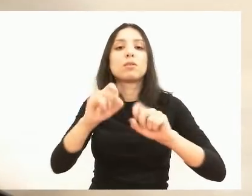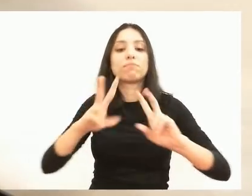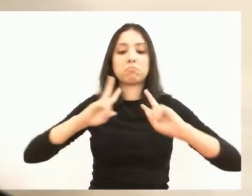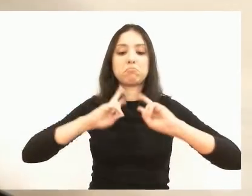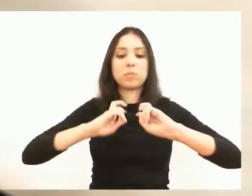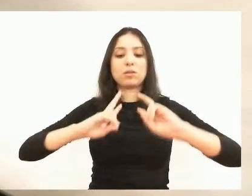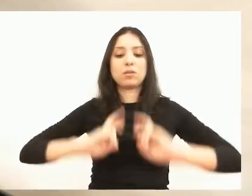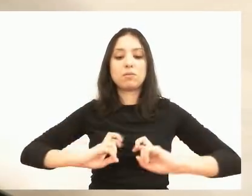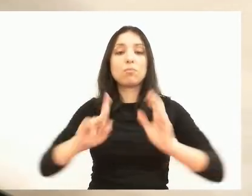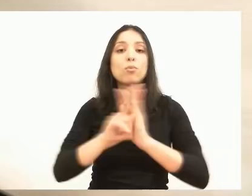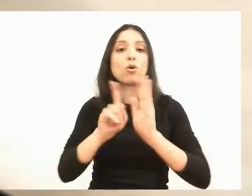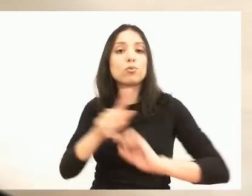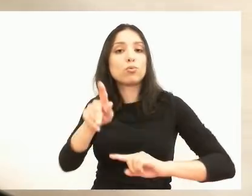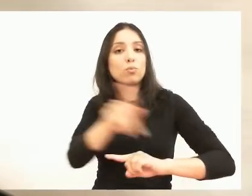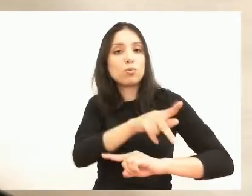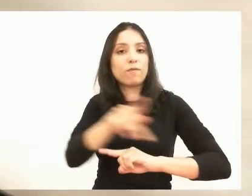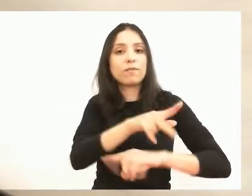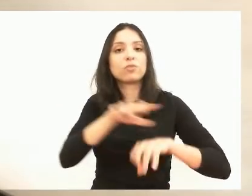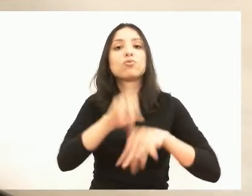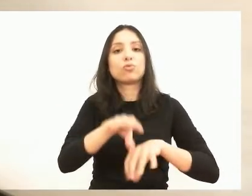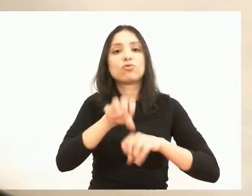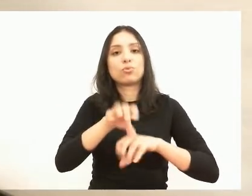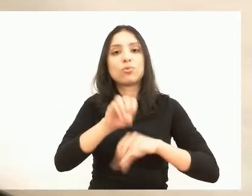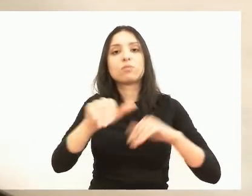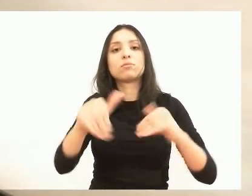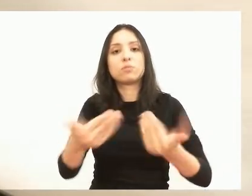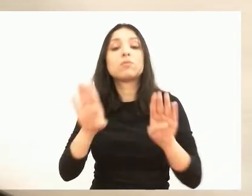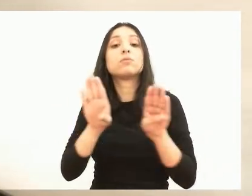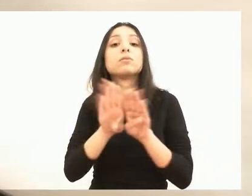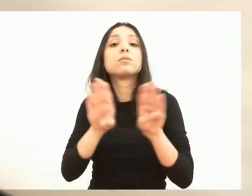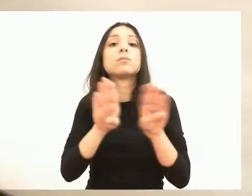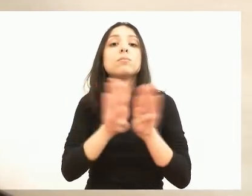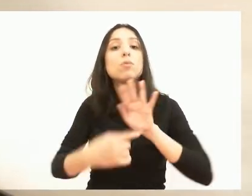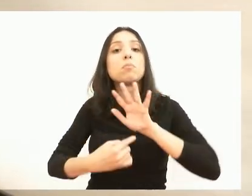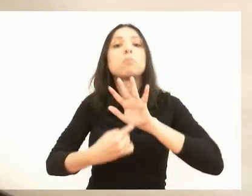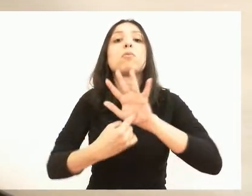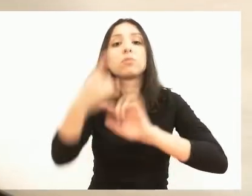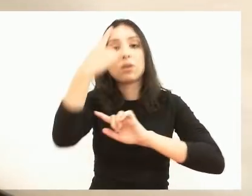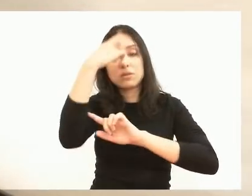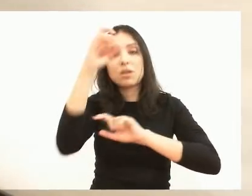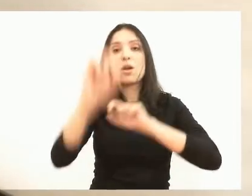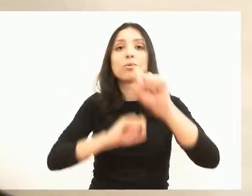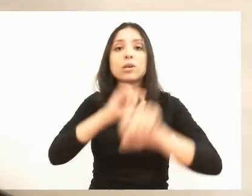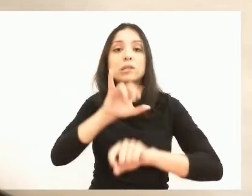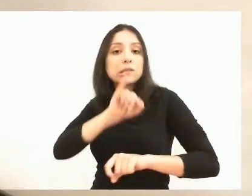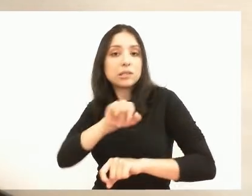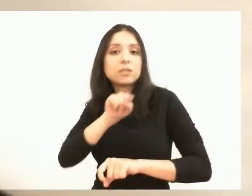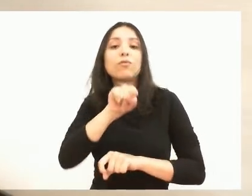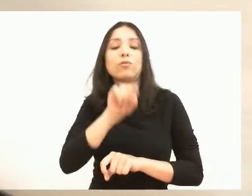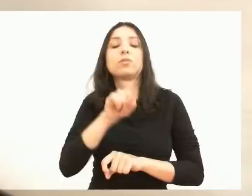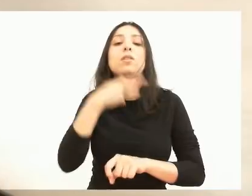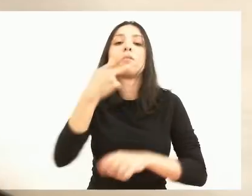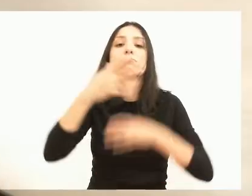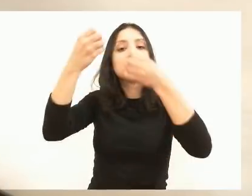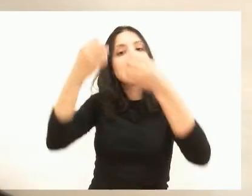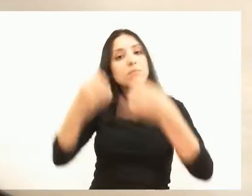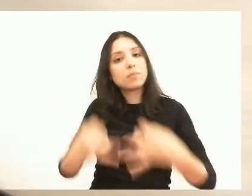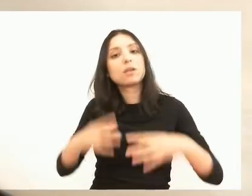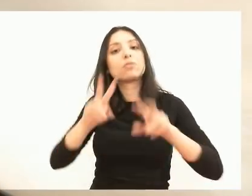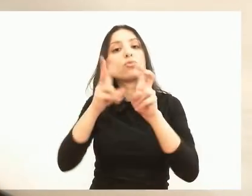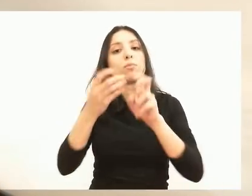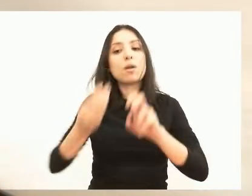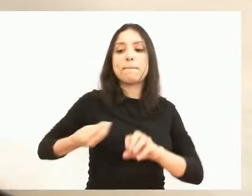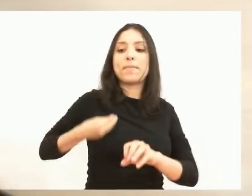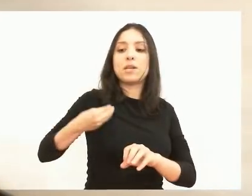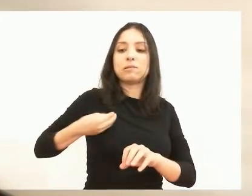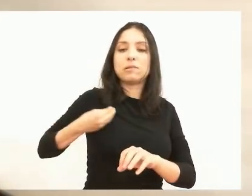do educador e trago também essa idéia de que você você tá falando da presença da